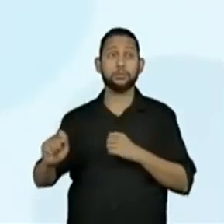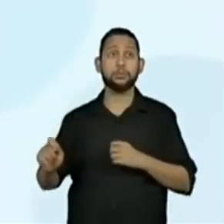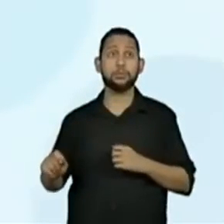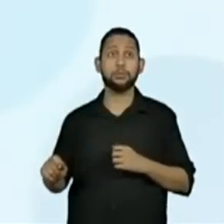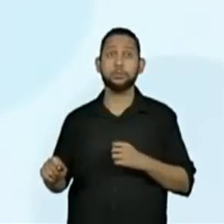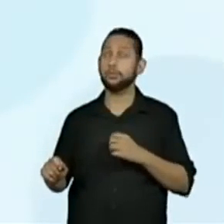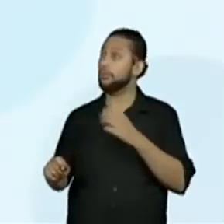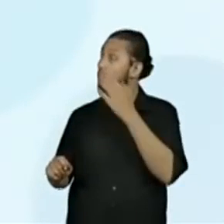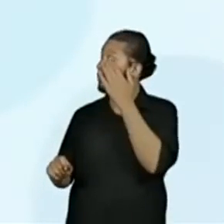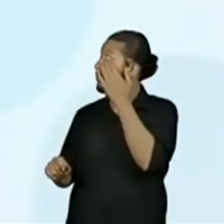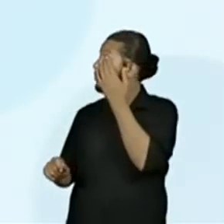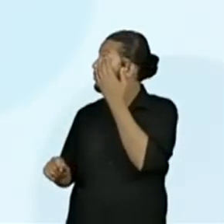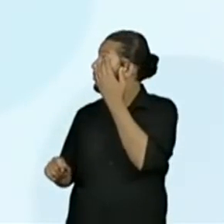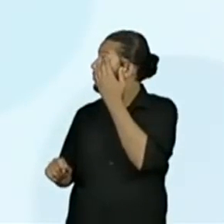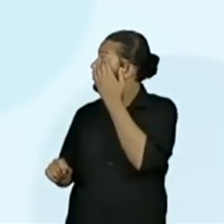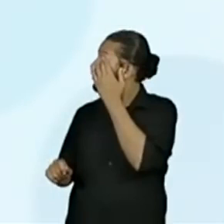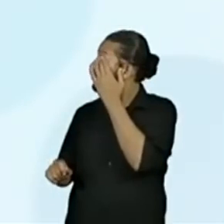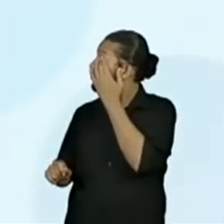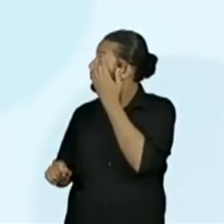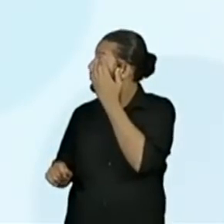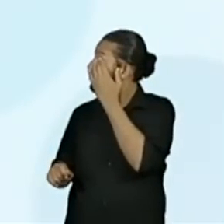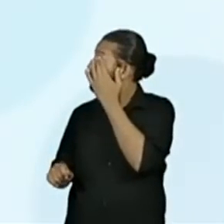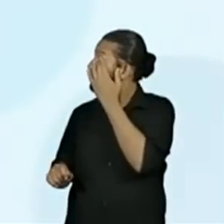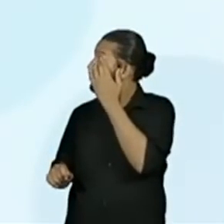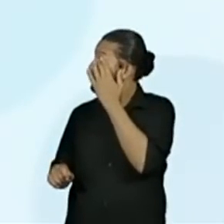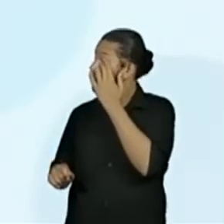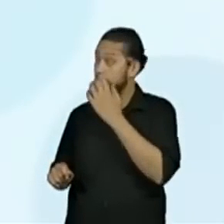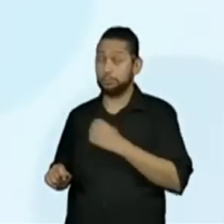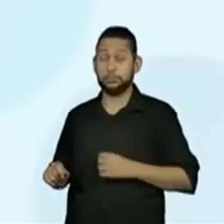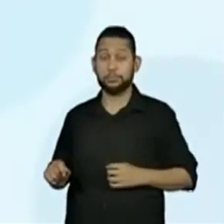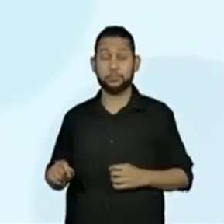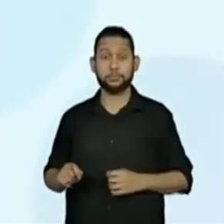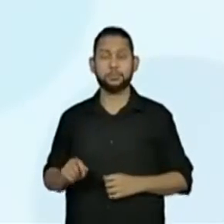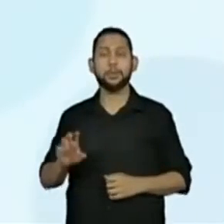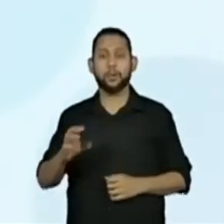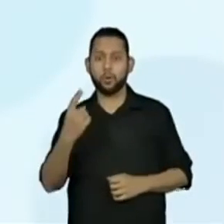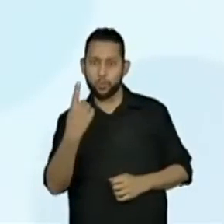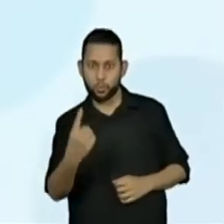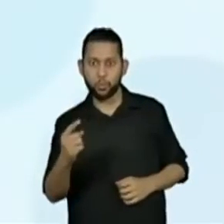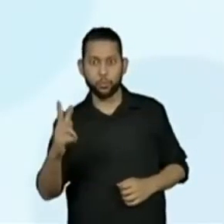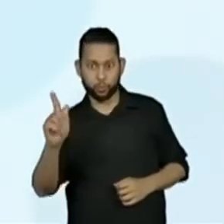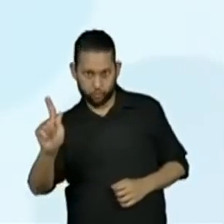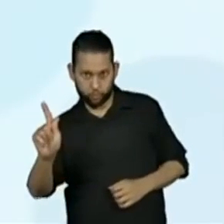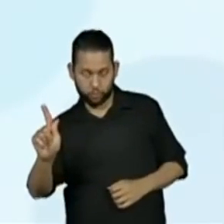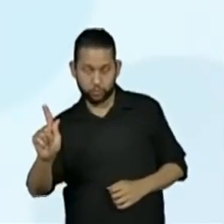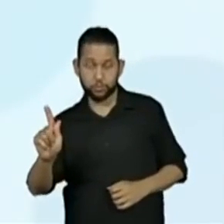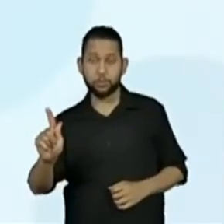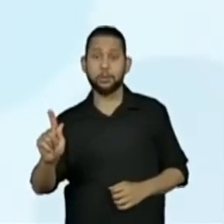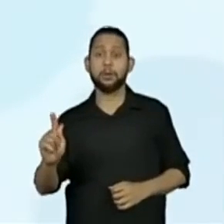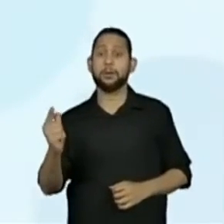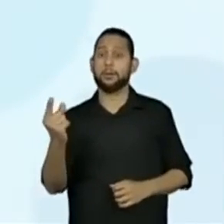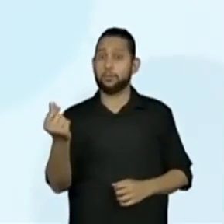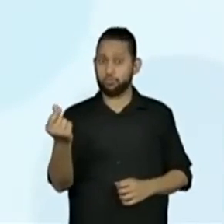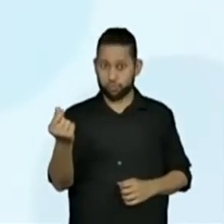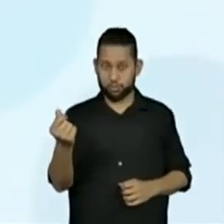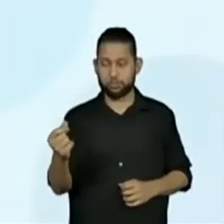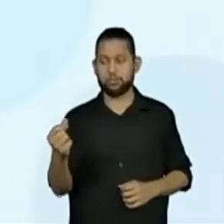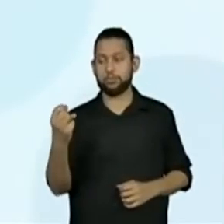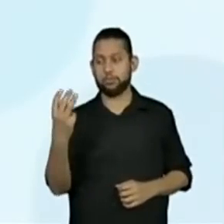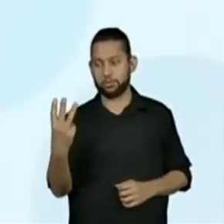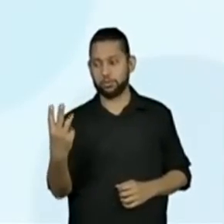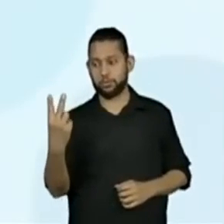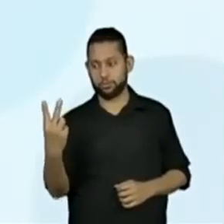Juliana eu me empolguei aqui gente é e o quilo da mussarela custa 32